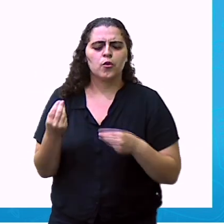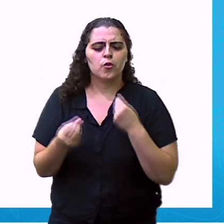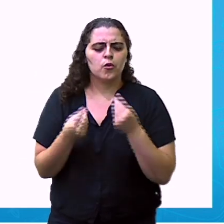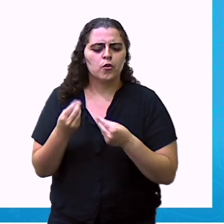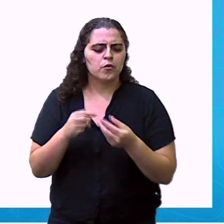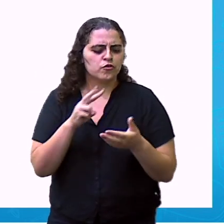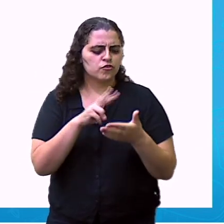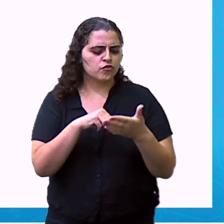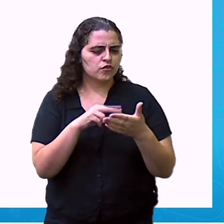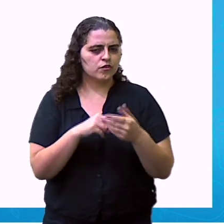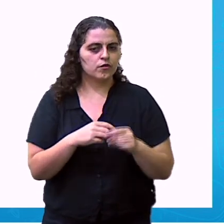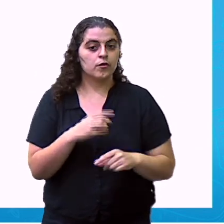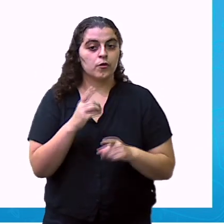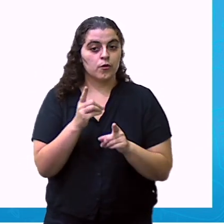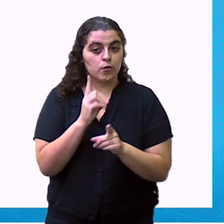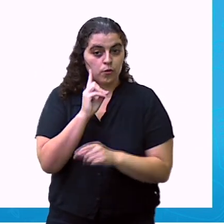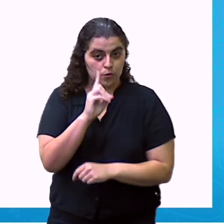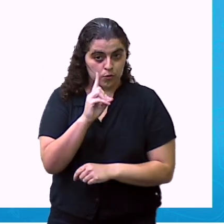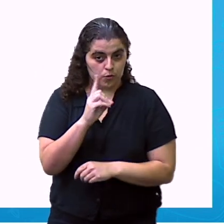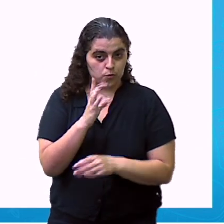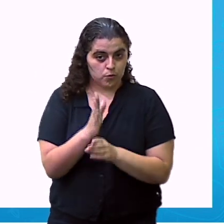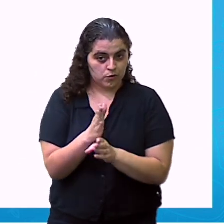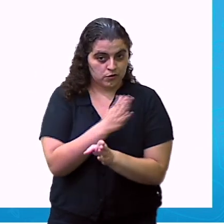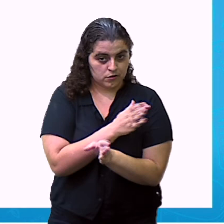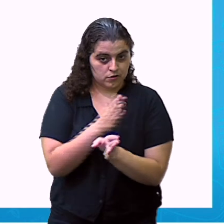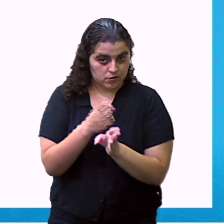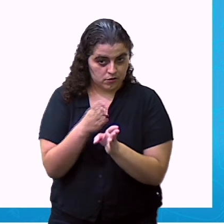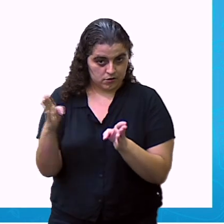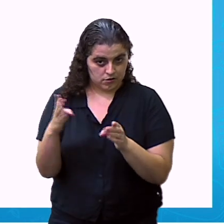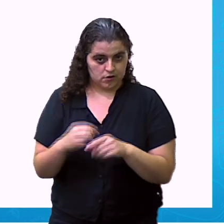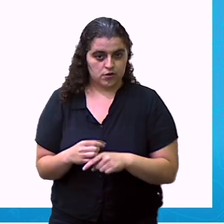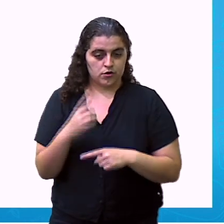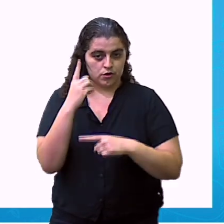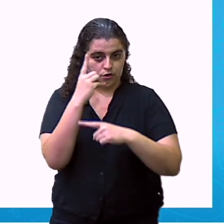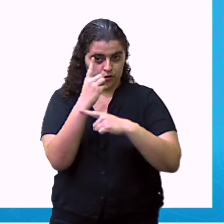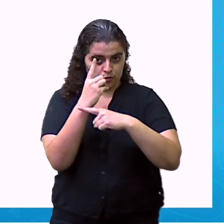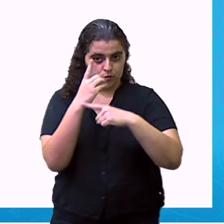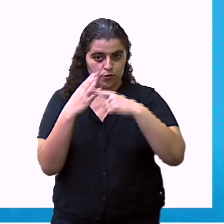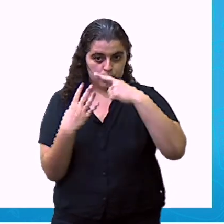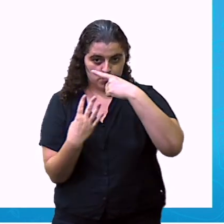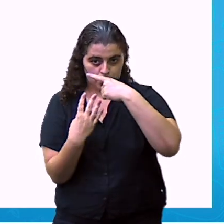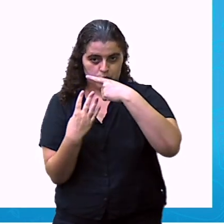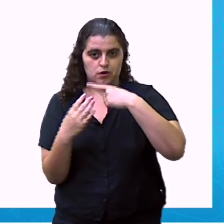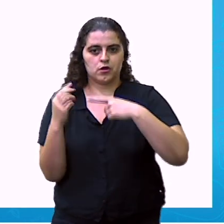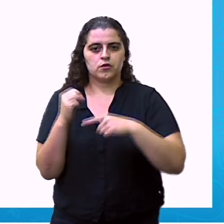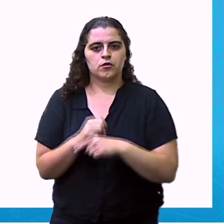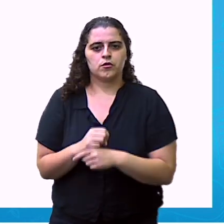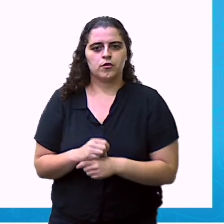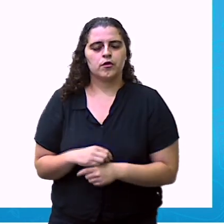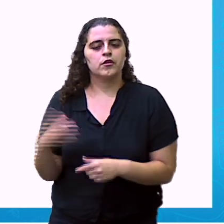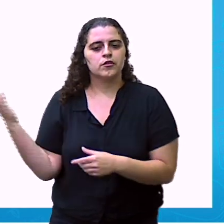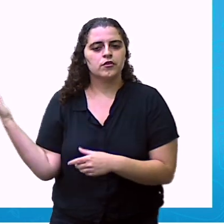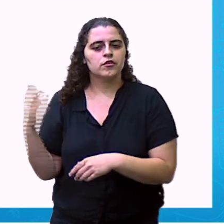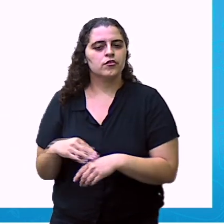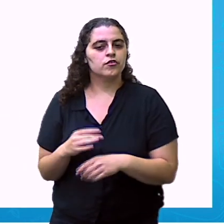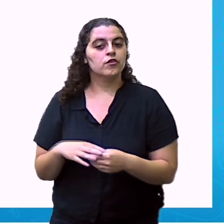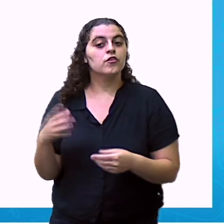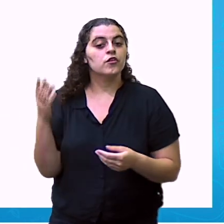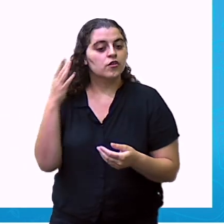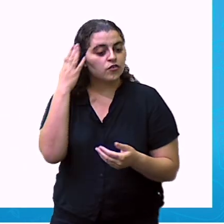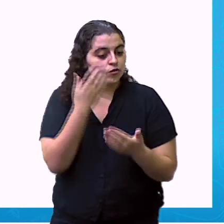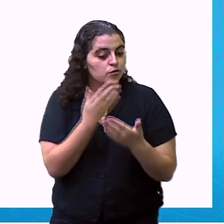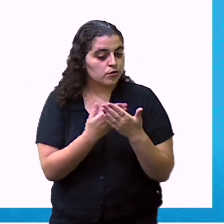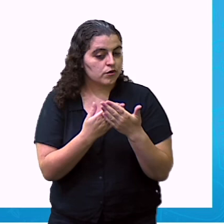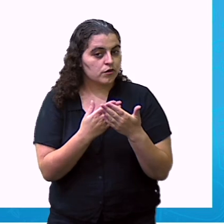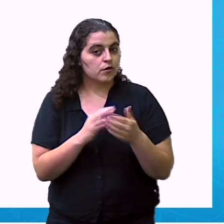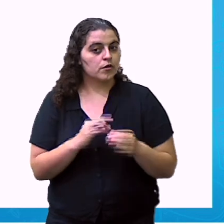mista? 1/3 e 1/4. Então, é assim que nós trabalhamos as frações dentro das